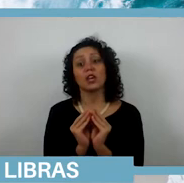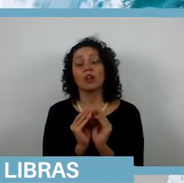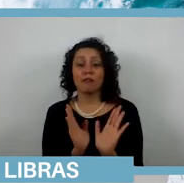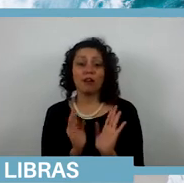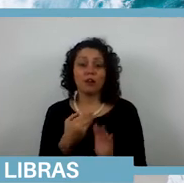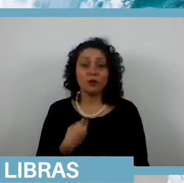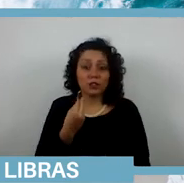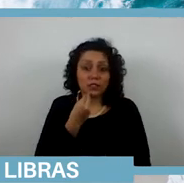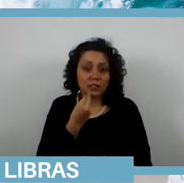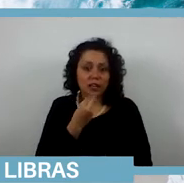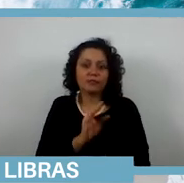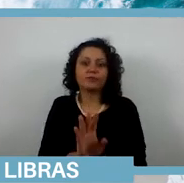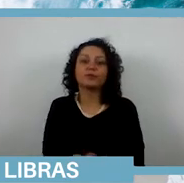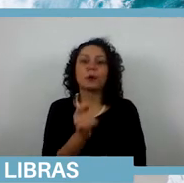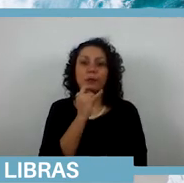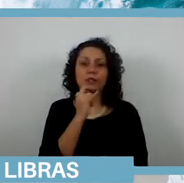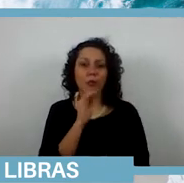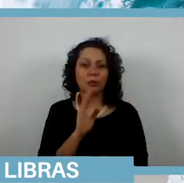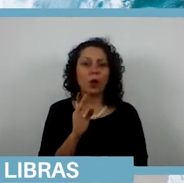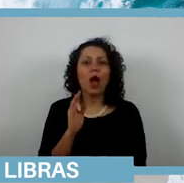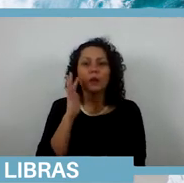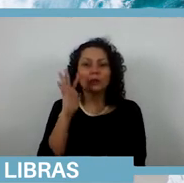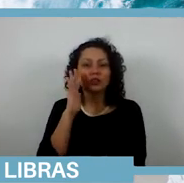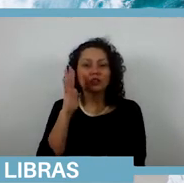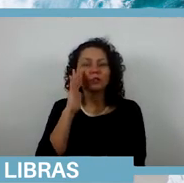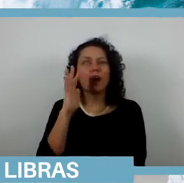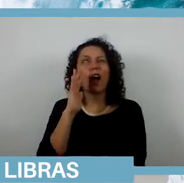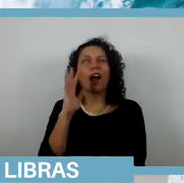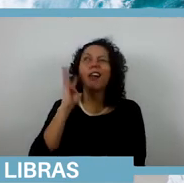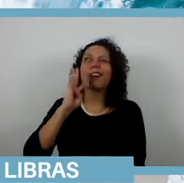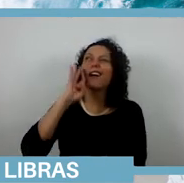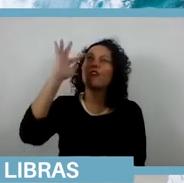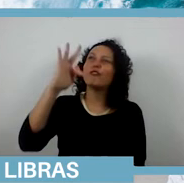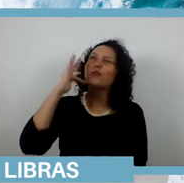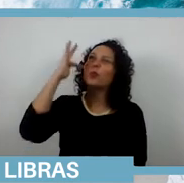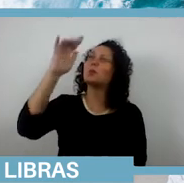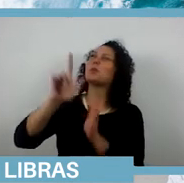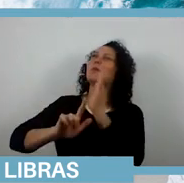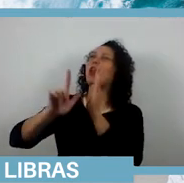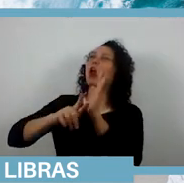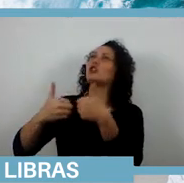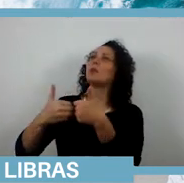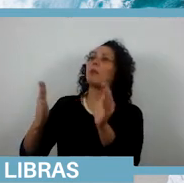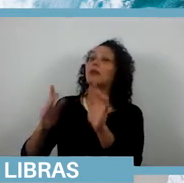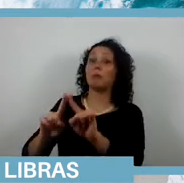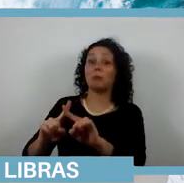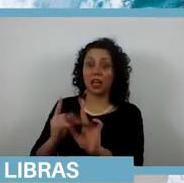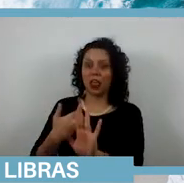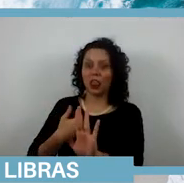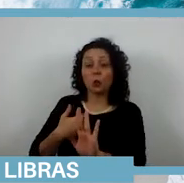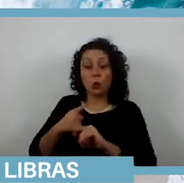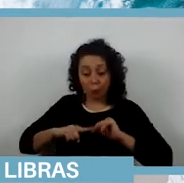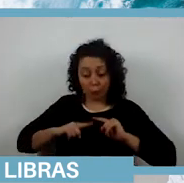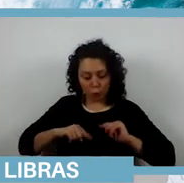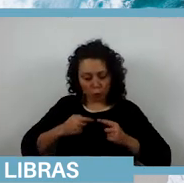eu fiz então claro que uma visão de alho é tão legal dia ter uma loja mas que que eu fiz peguei alguma uma amostra de